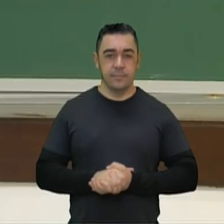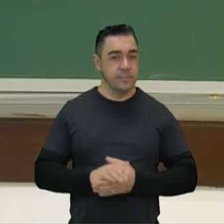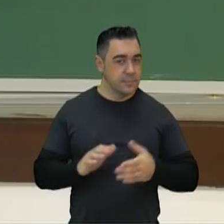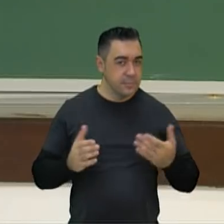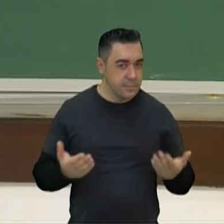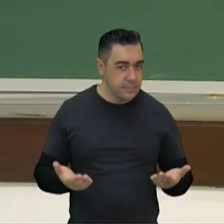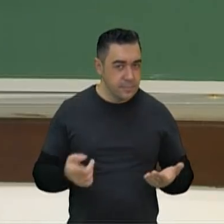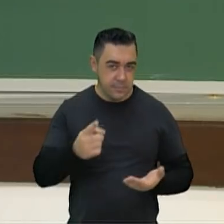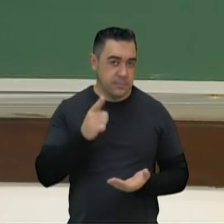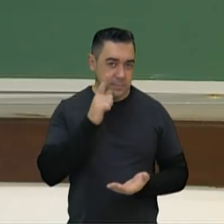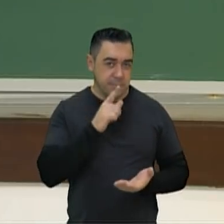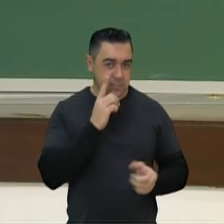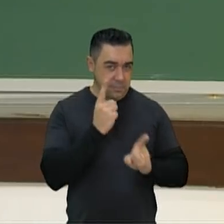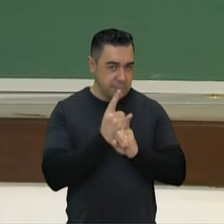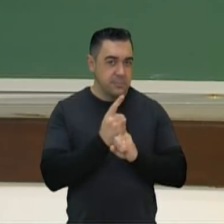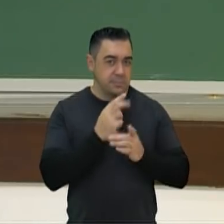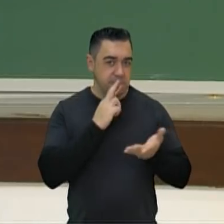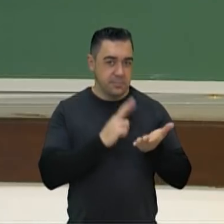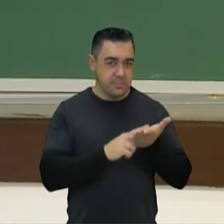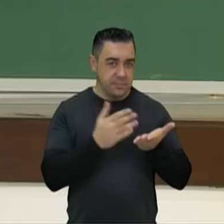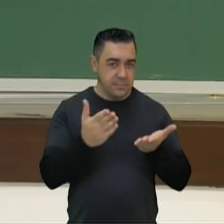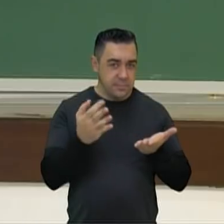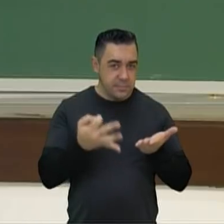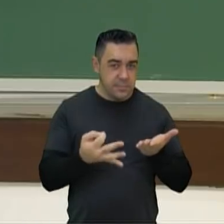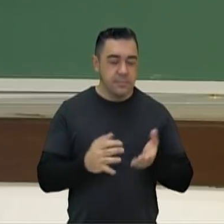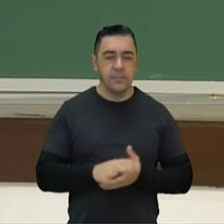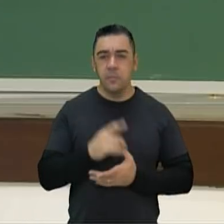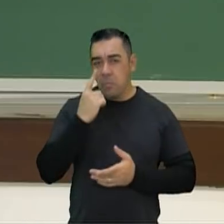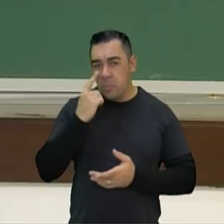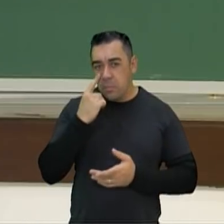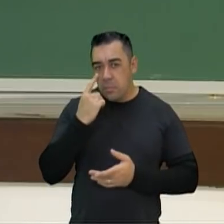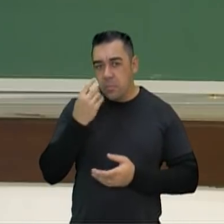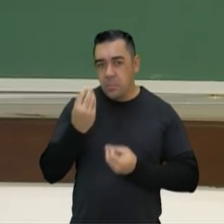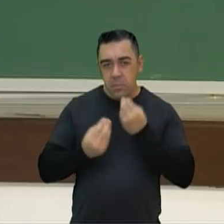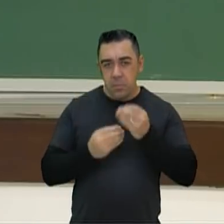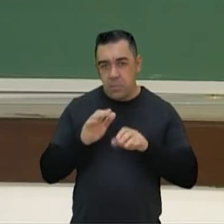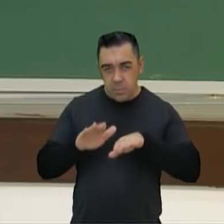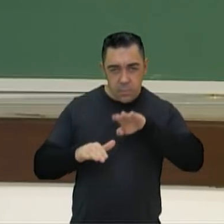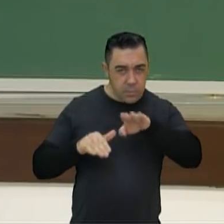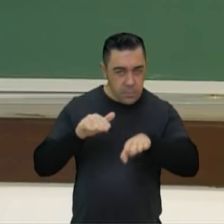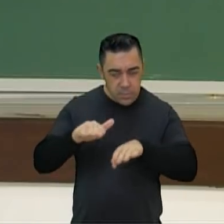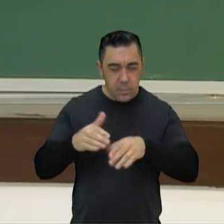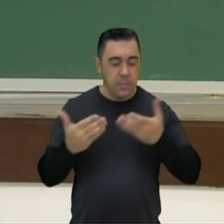Então, alunos, conseguiram identificar? Vamos verificar o passo a passo da solução?